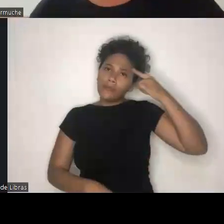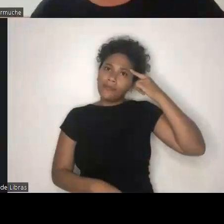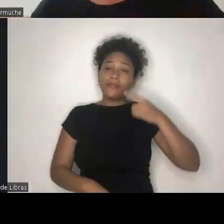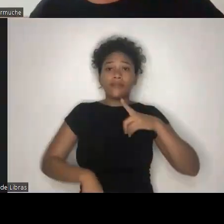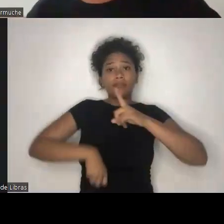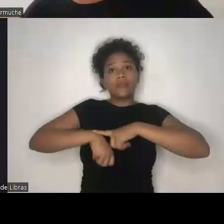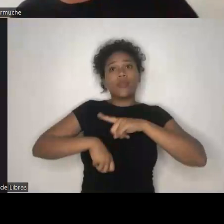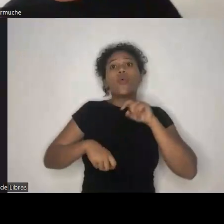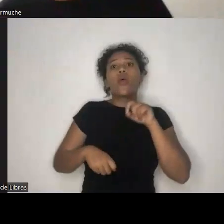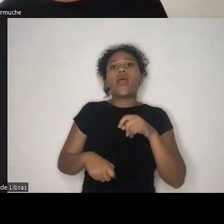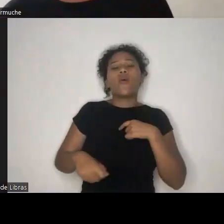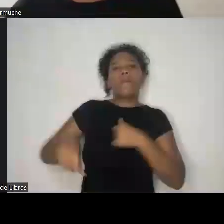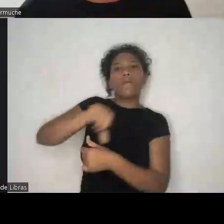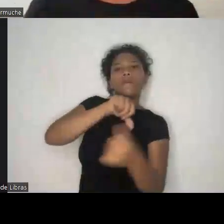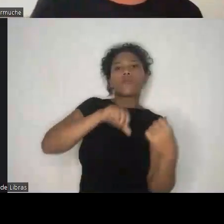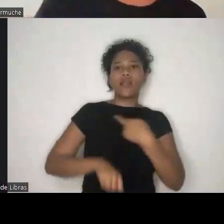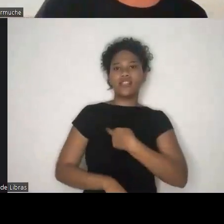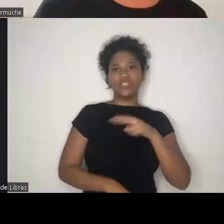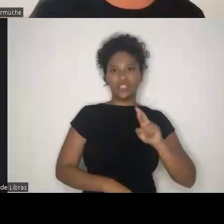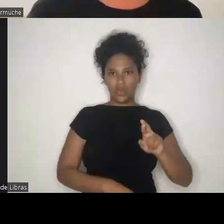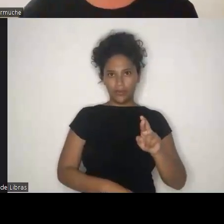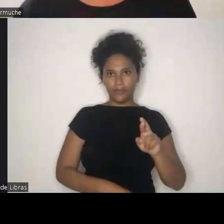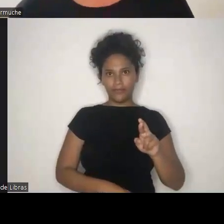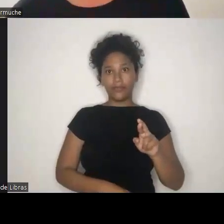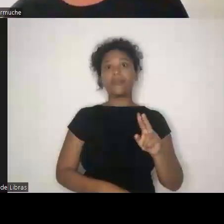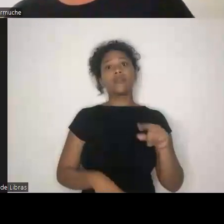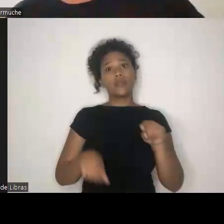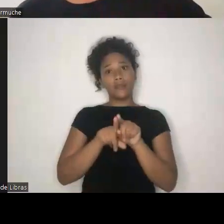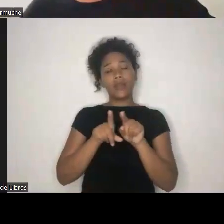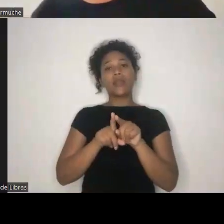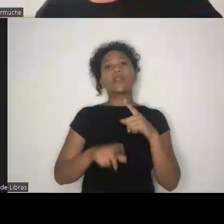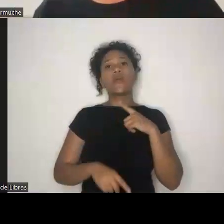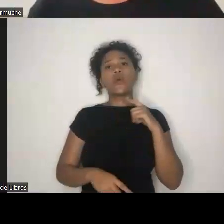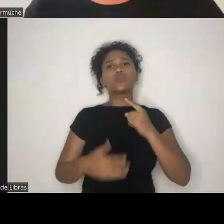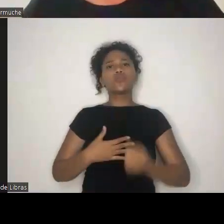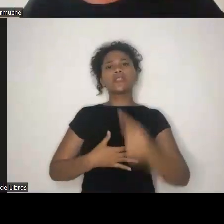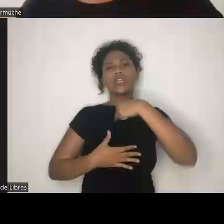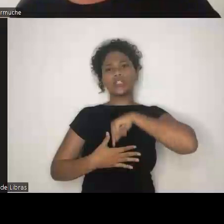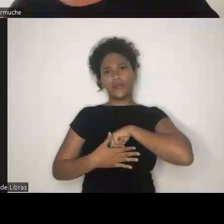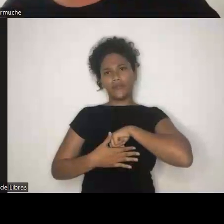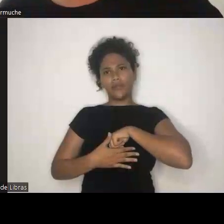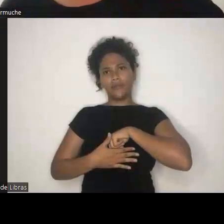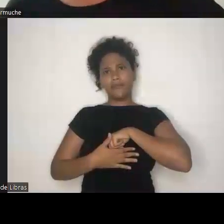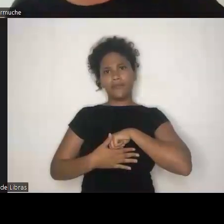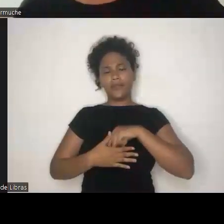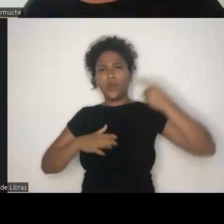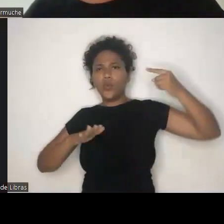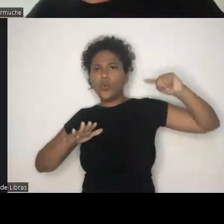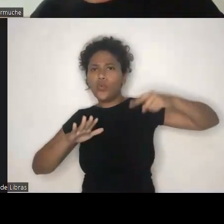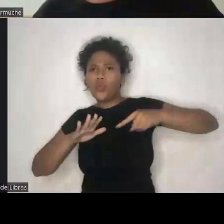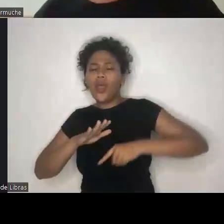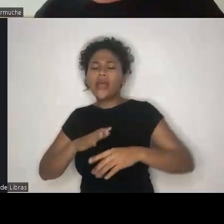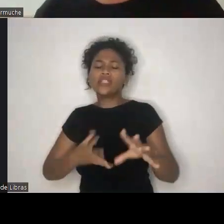Harley Cristina então assim houveram muitas questões objetivas que me levaram essa imersão espiritual